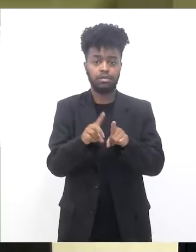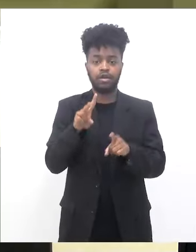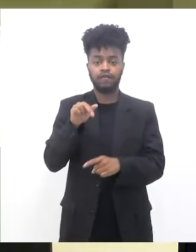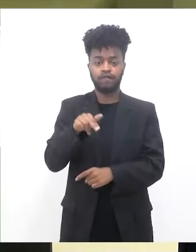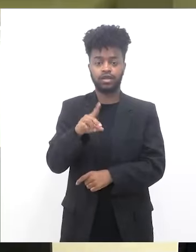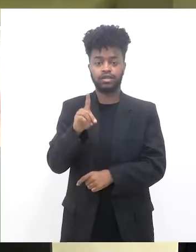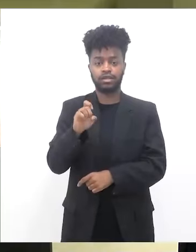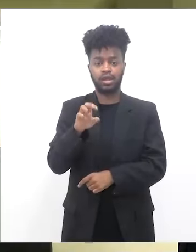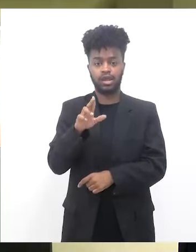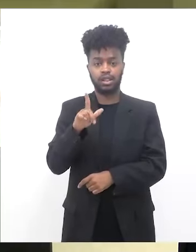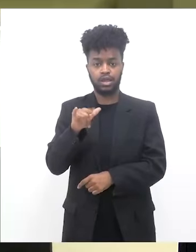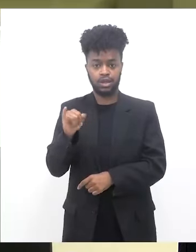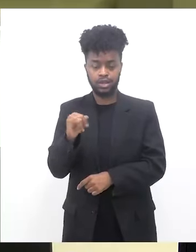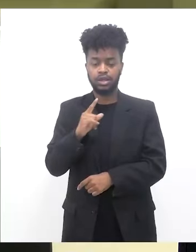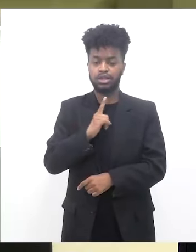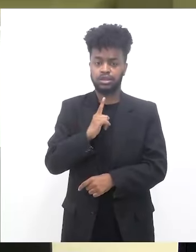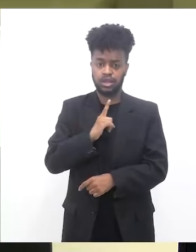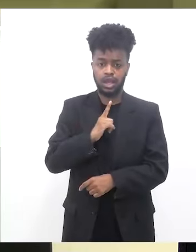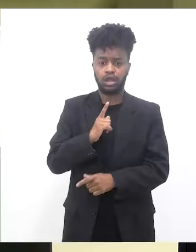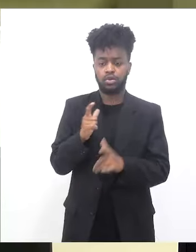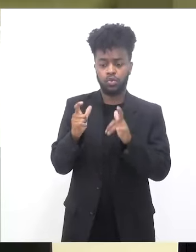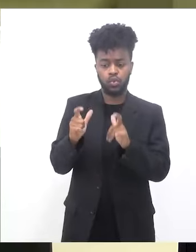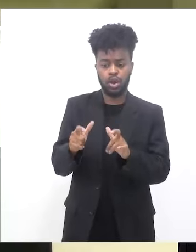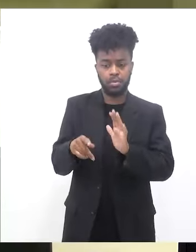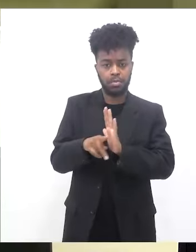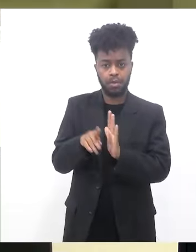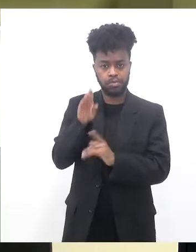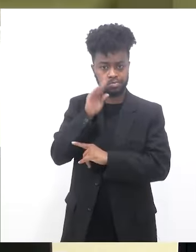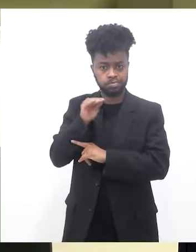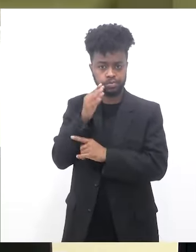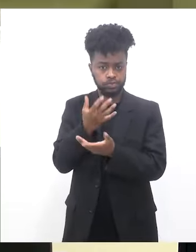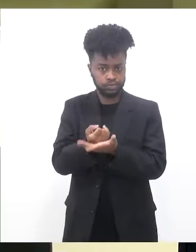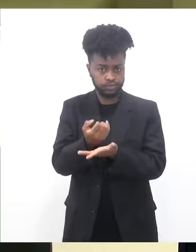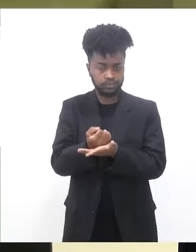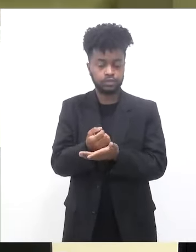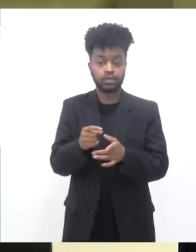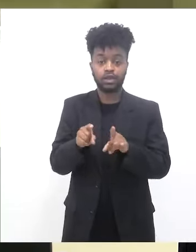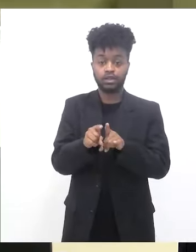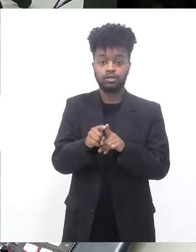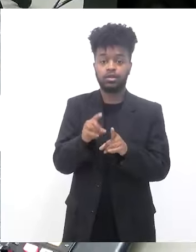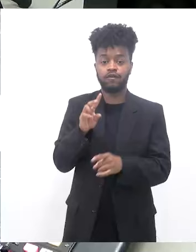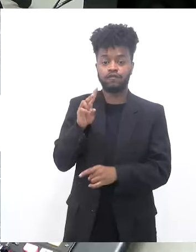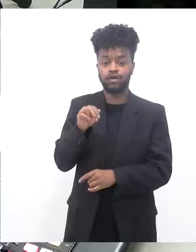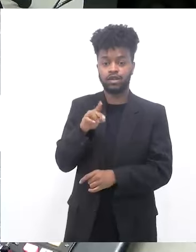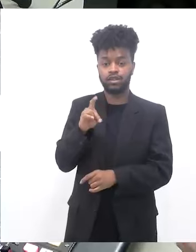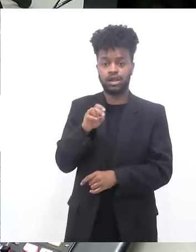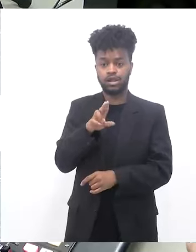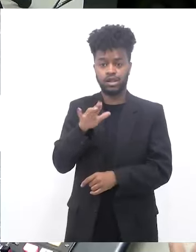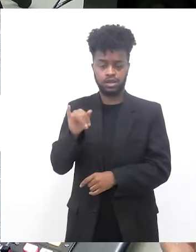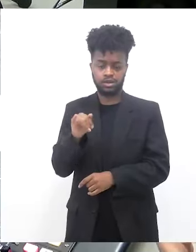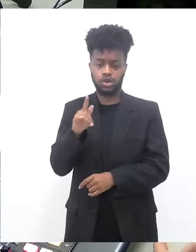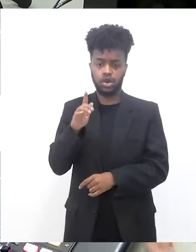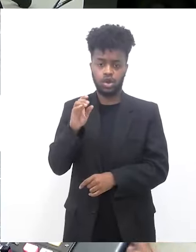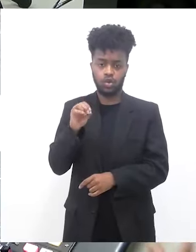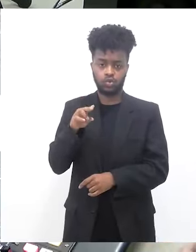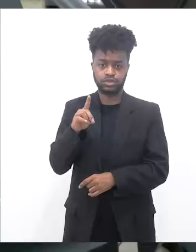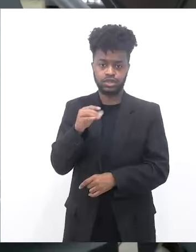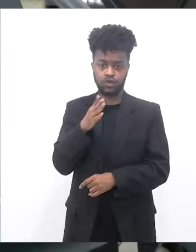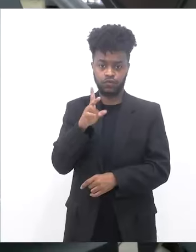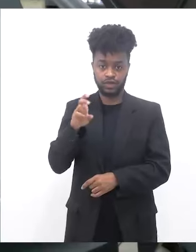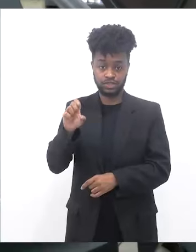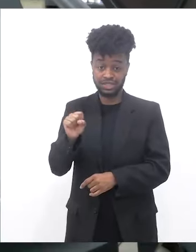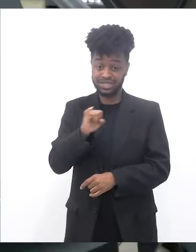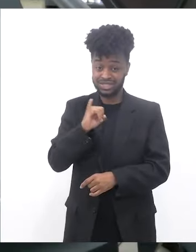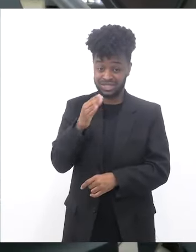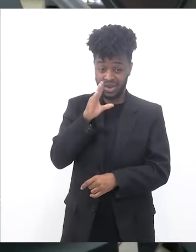Maravilhoso. O próprio Vanderlei mesmo, que é dono de uma dubladora. Vanderlei Gonçalves. Vanderlei Gonçalves, grande locutor, e se você sentar